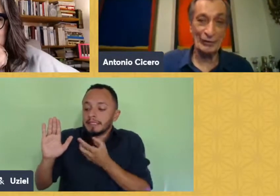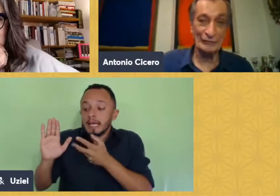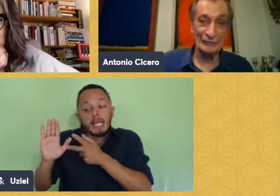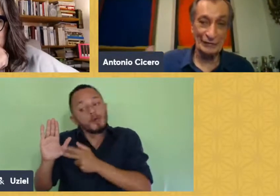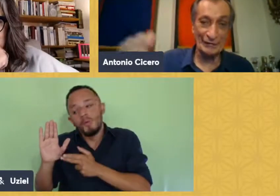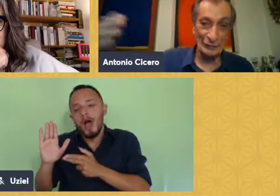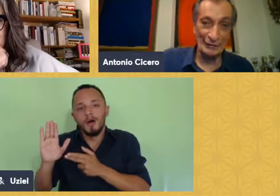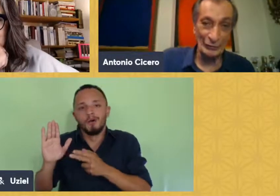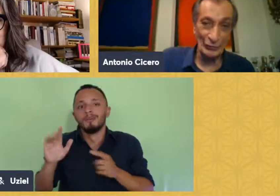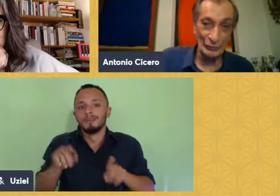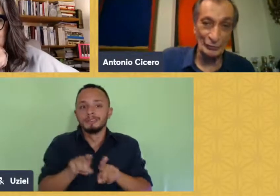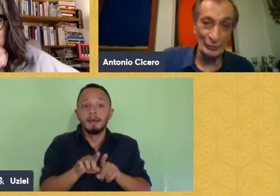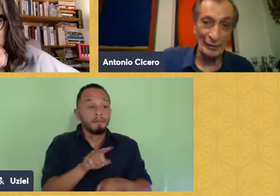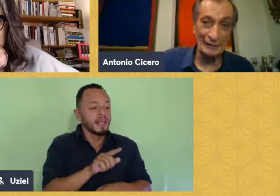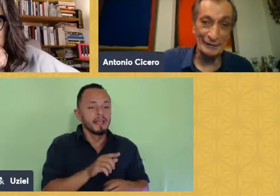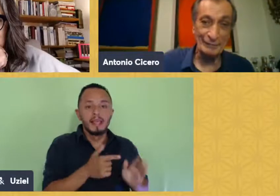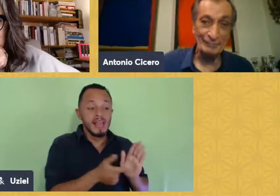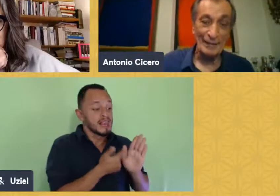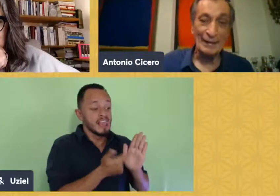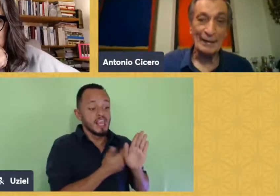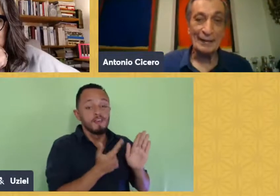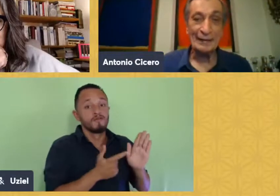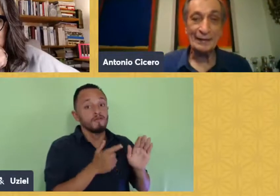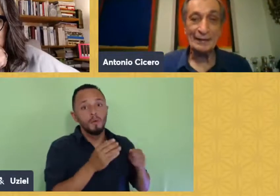do Gonçalves Dias, eu li outros poetas.